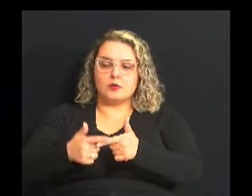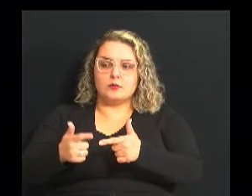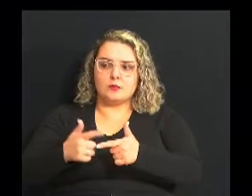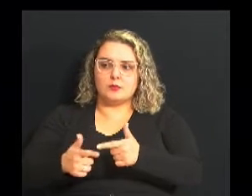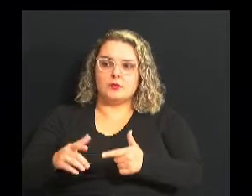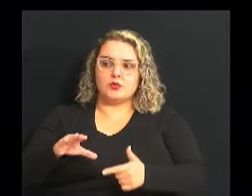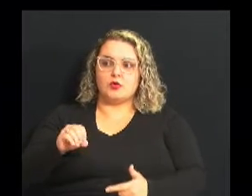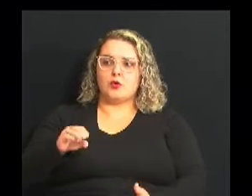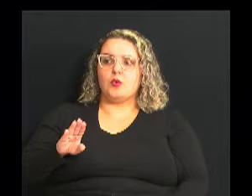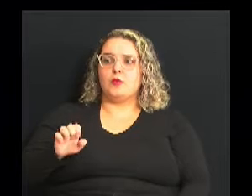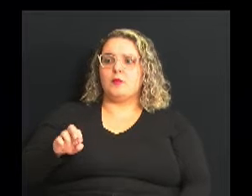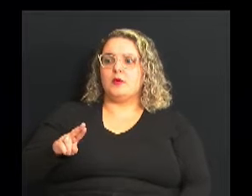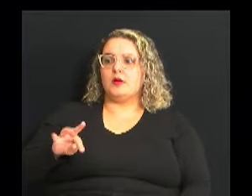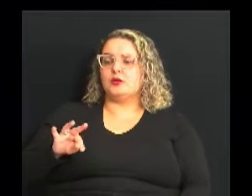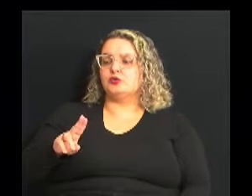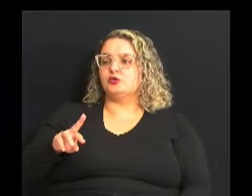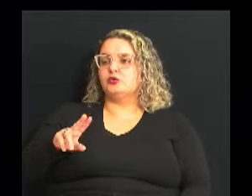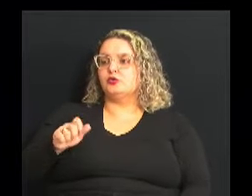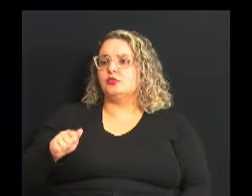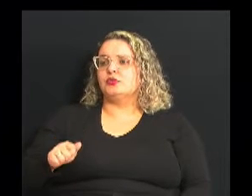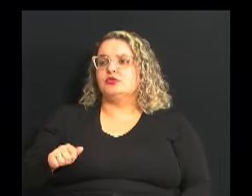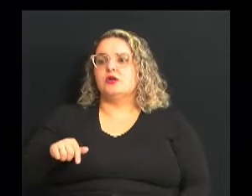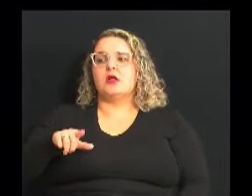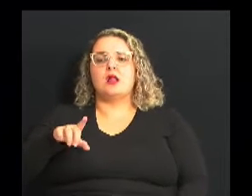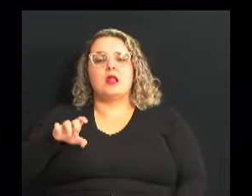por redefinições de layout,